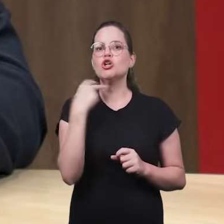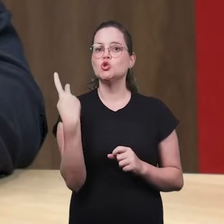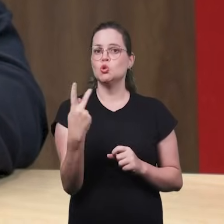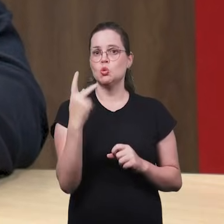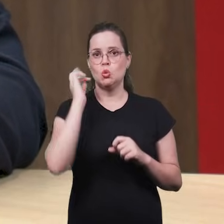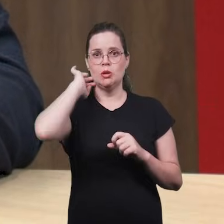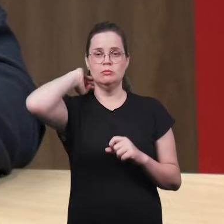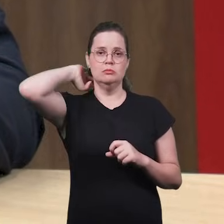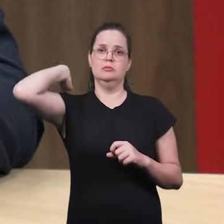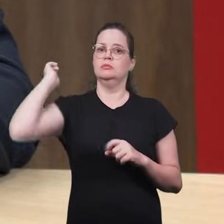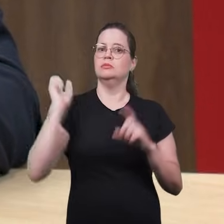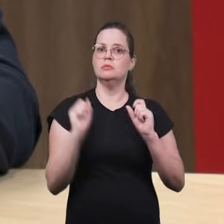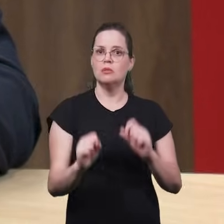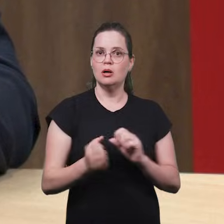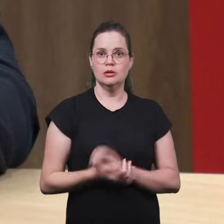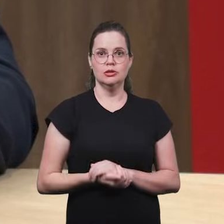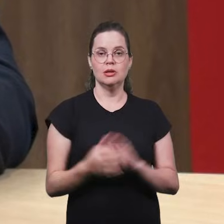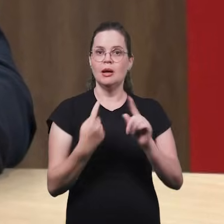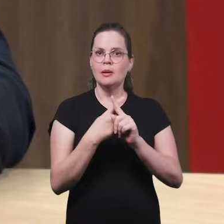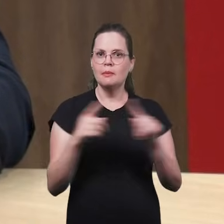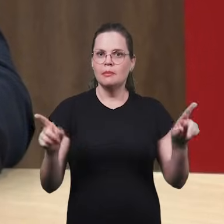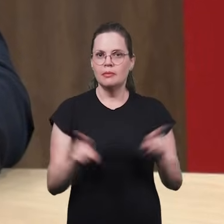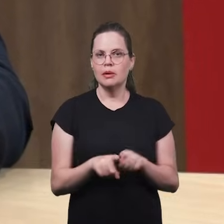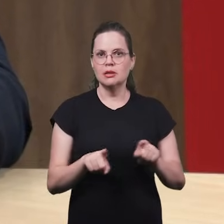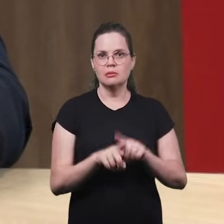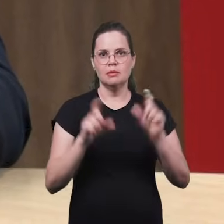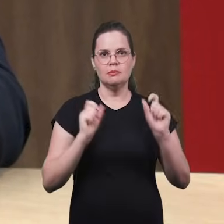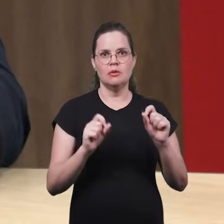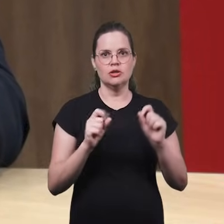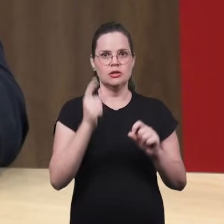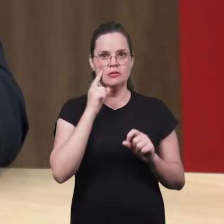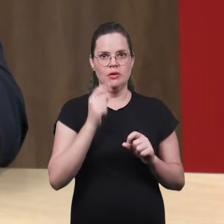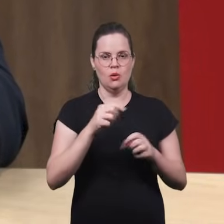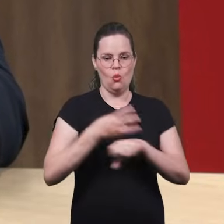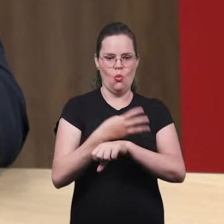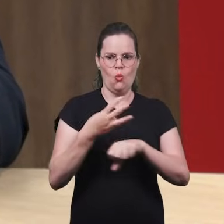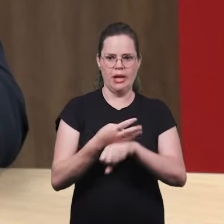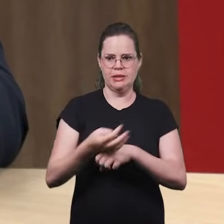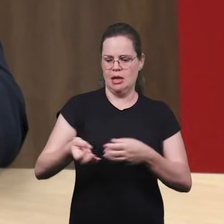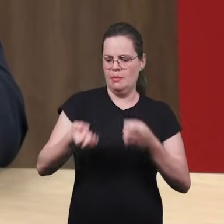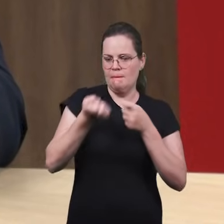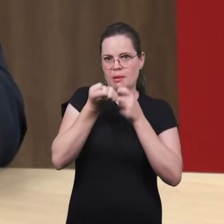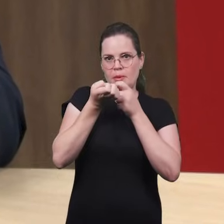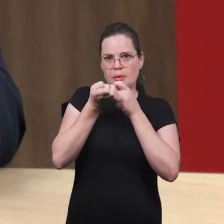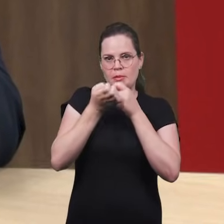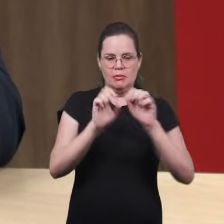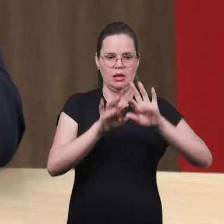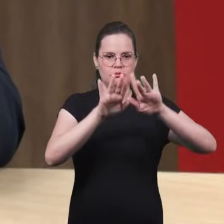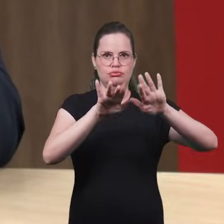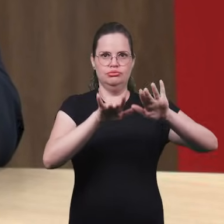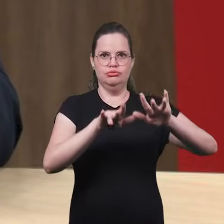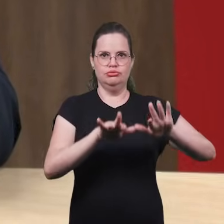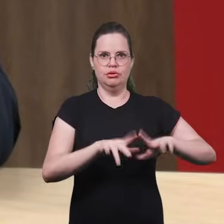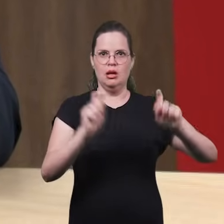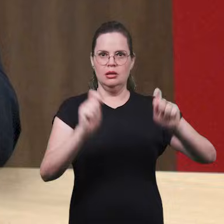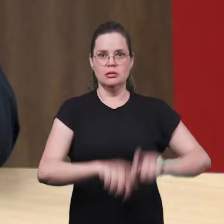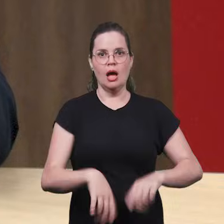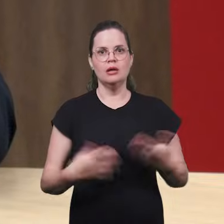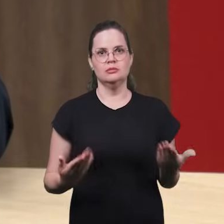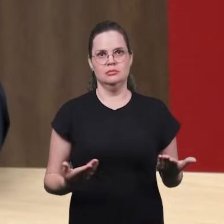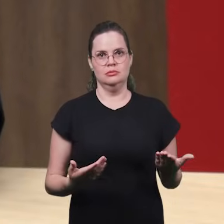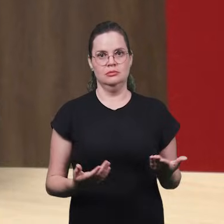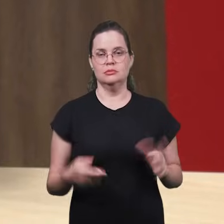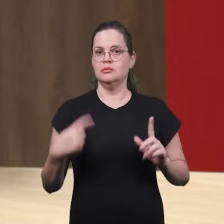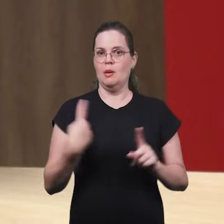voz, mas você também pode habilitar, tá no WhatsApp de todo mundo, você fala e ele escreve. Isso. Então,